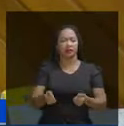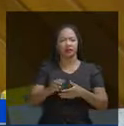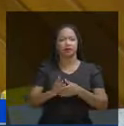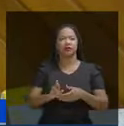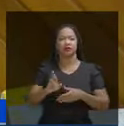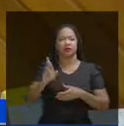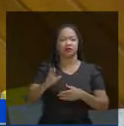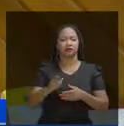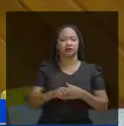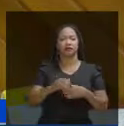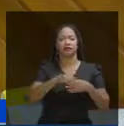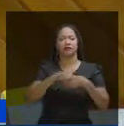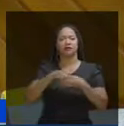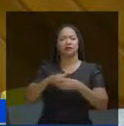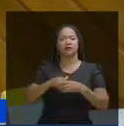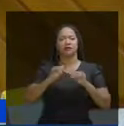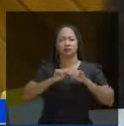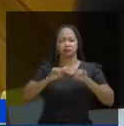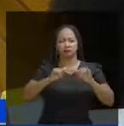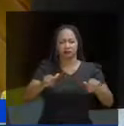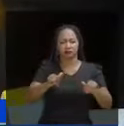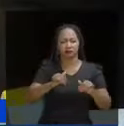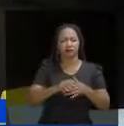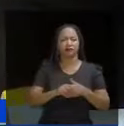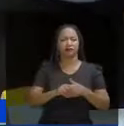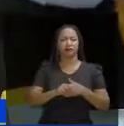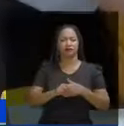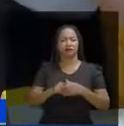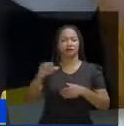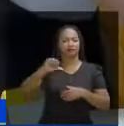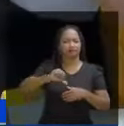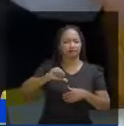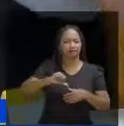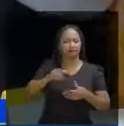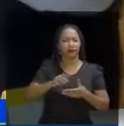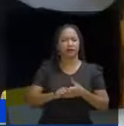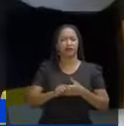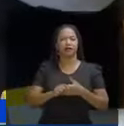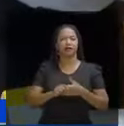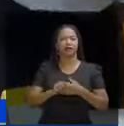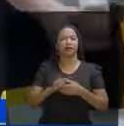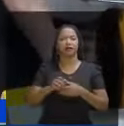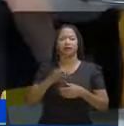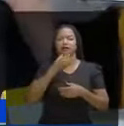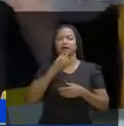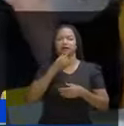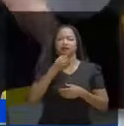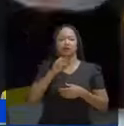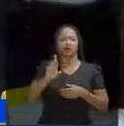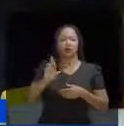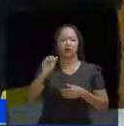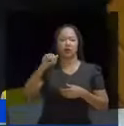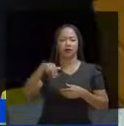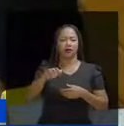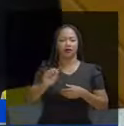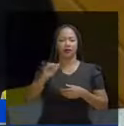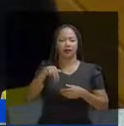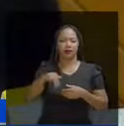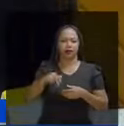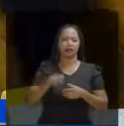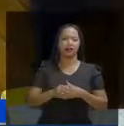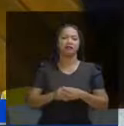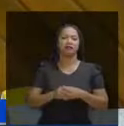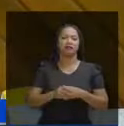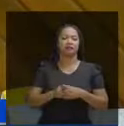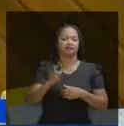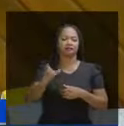eleitoral por propaganda negativa, ajuizada em desfavor de Ronan Marques Bruno. O recorrente alega, em síntese,